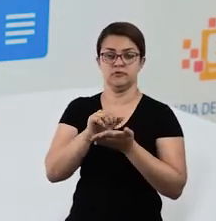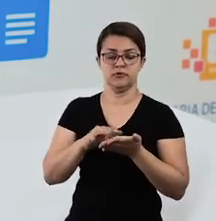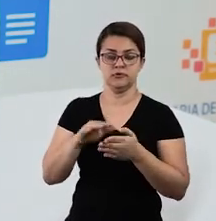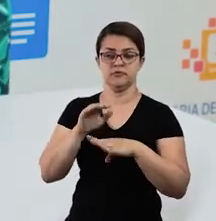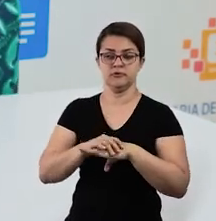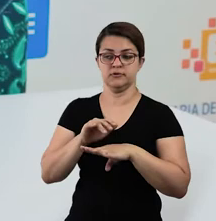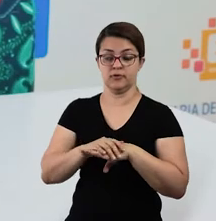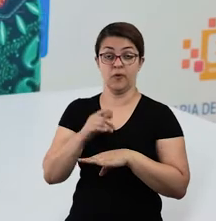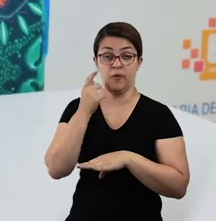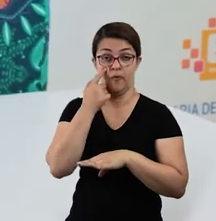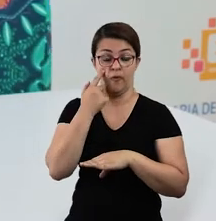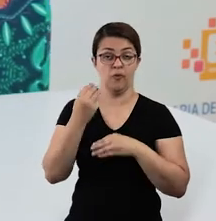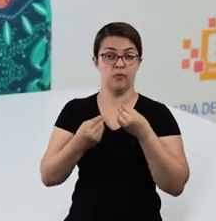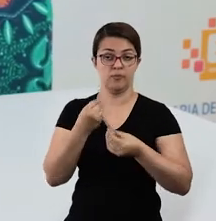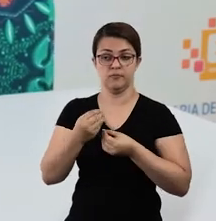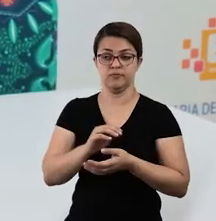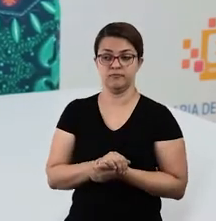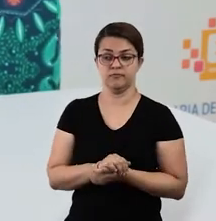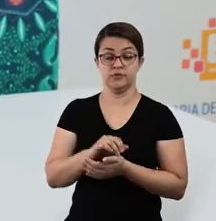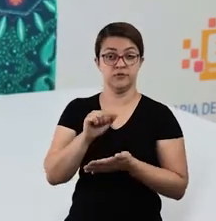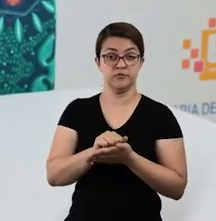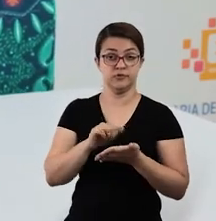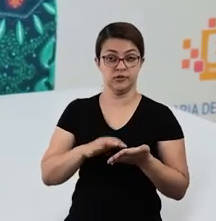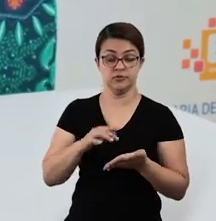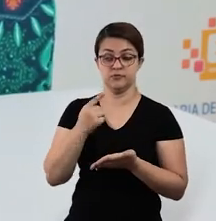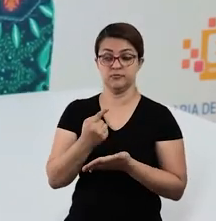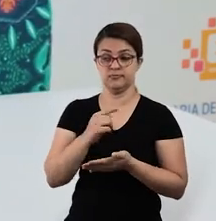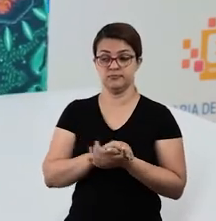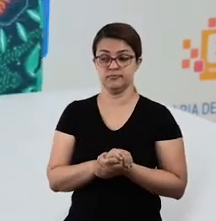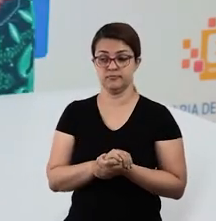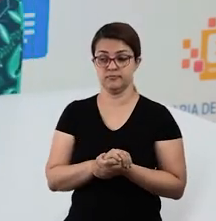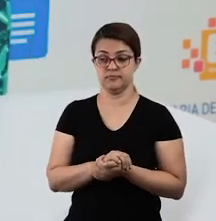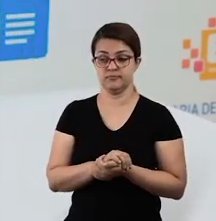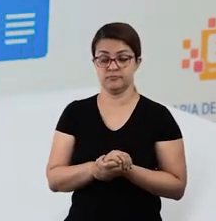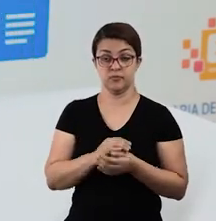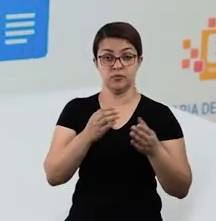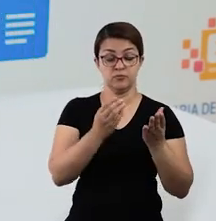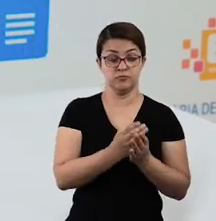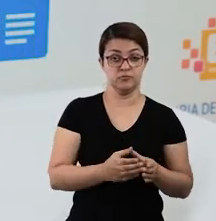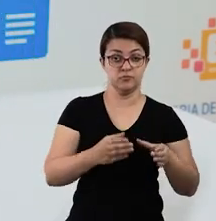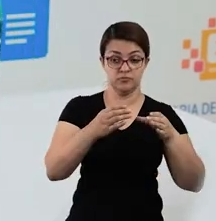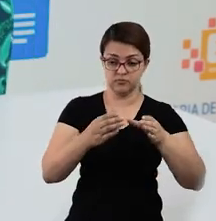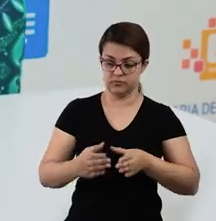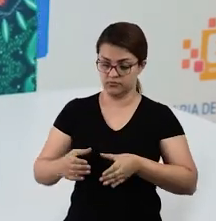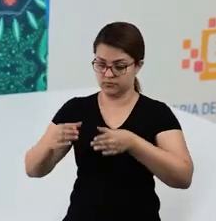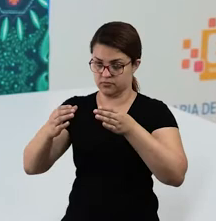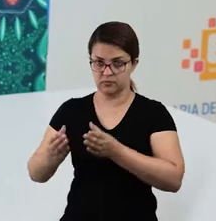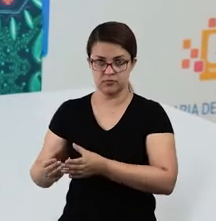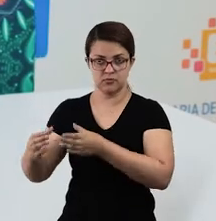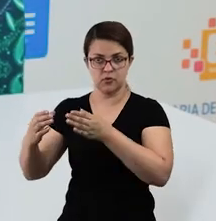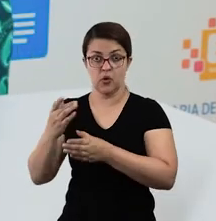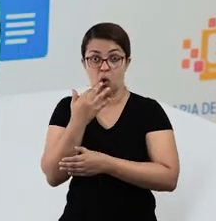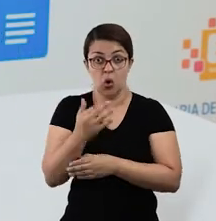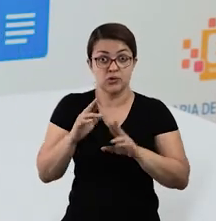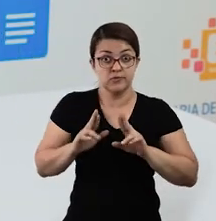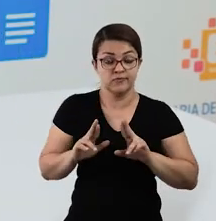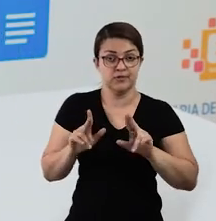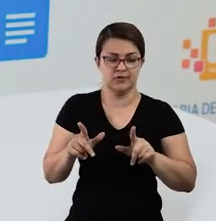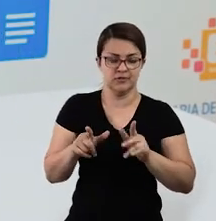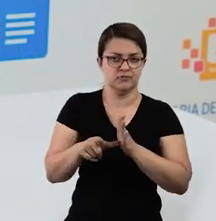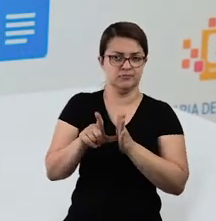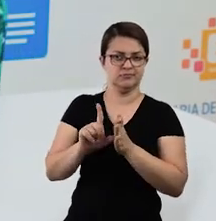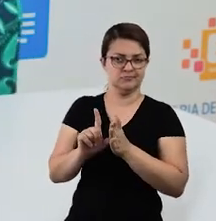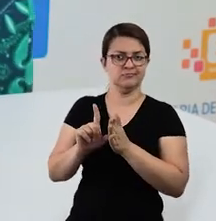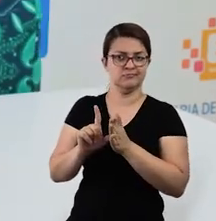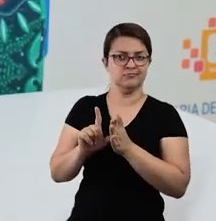as atividades. Olha só, na atividade 1, os tambores de coleta seletiva têm cores diferentes. Isso você já aprendeu na